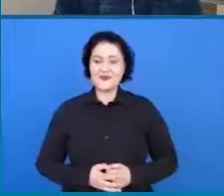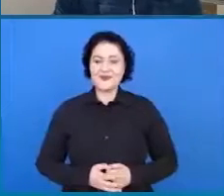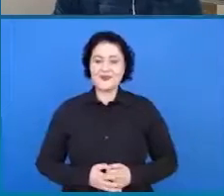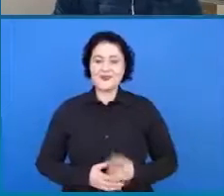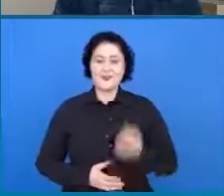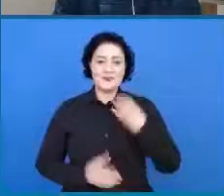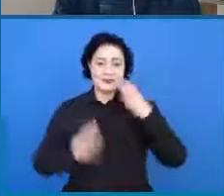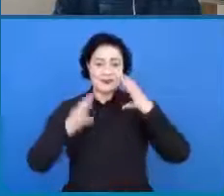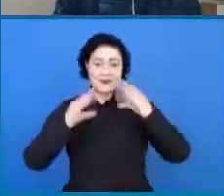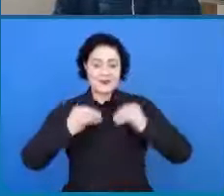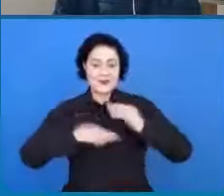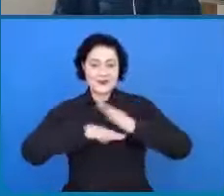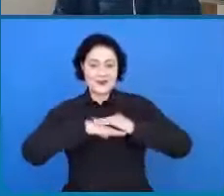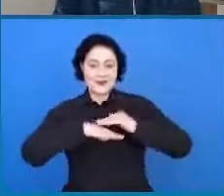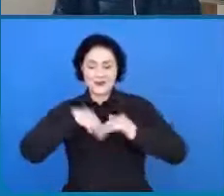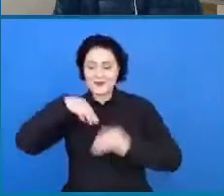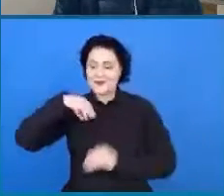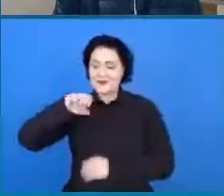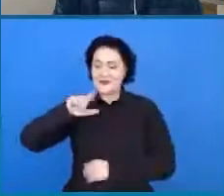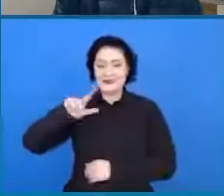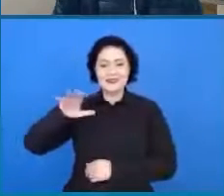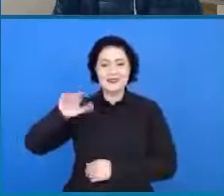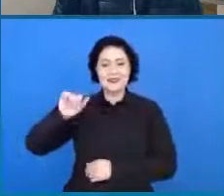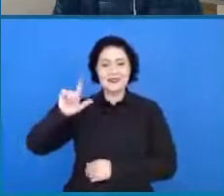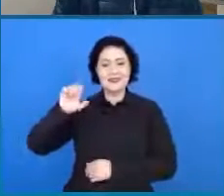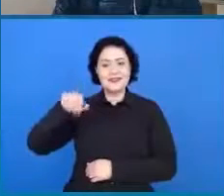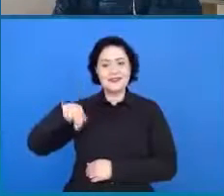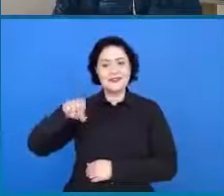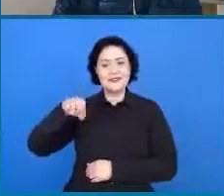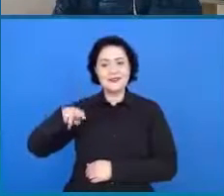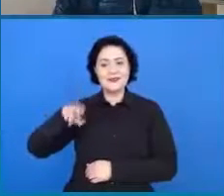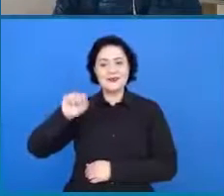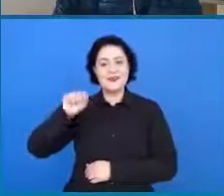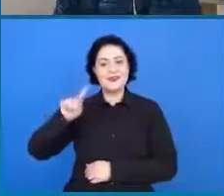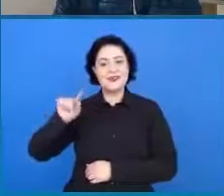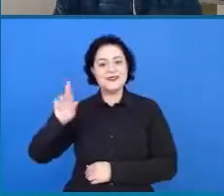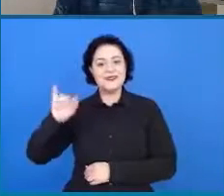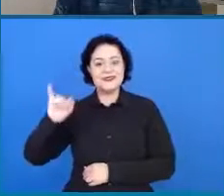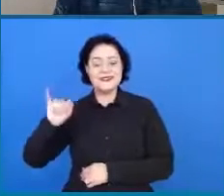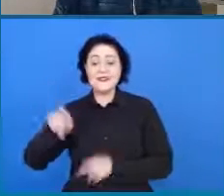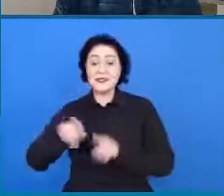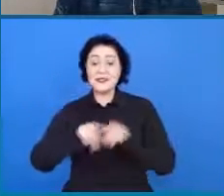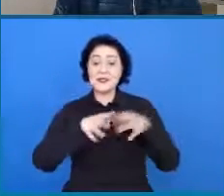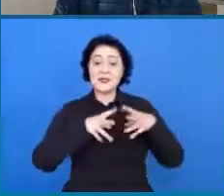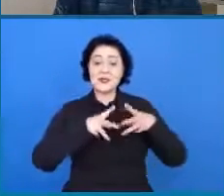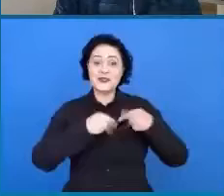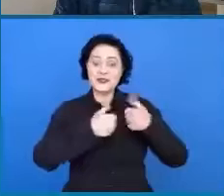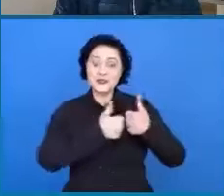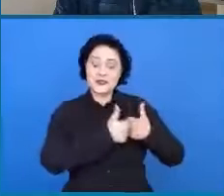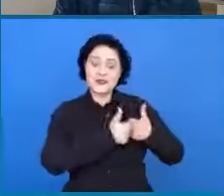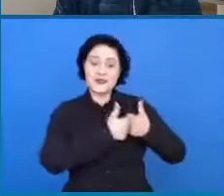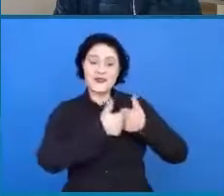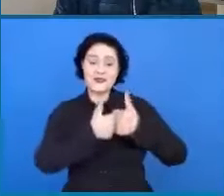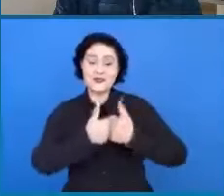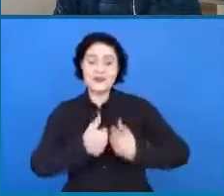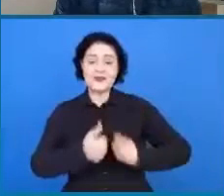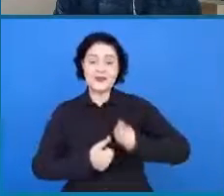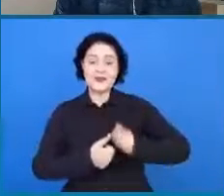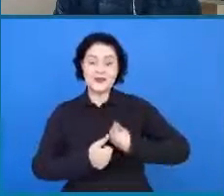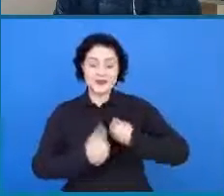noite querida Lena Boa noite link O Andrei a todos aqueles que nos acompanham